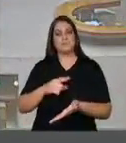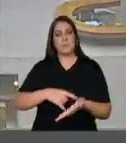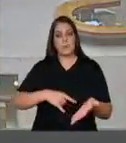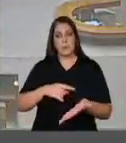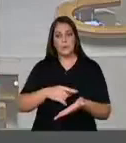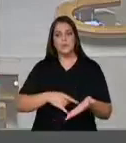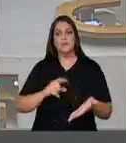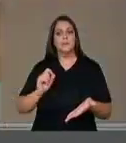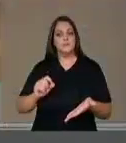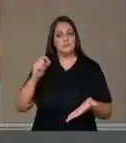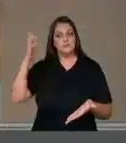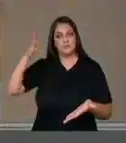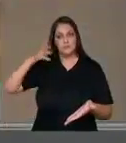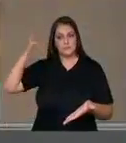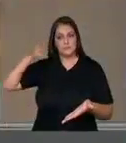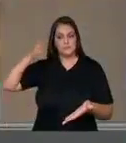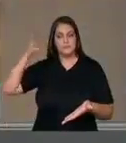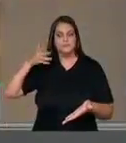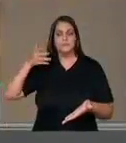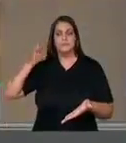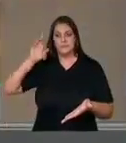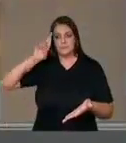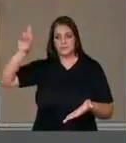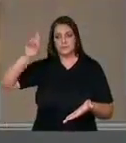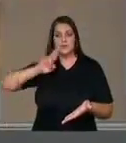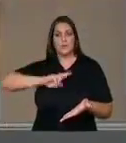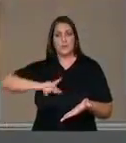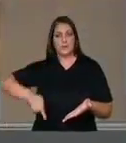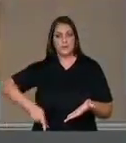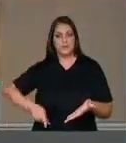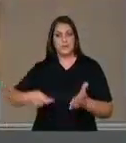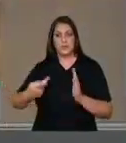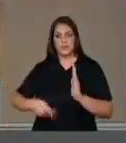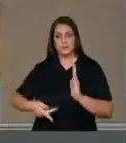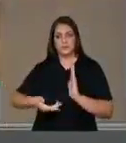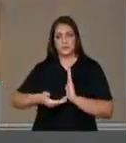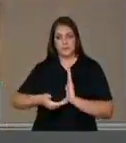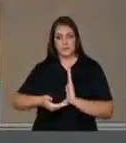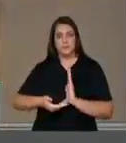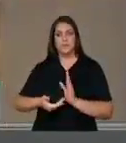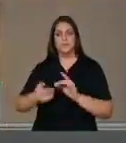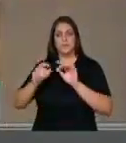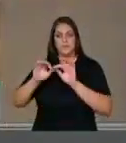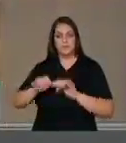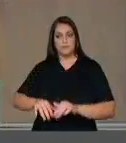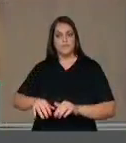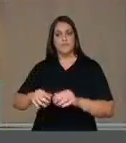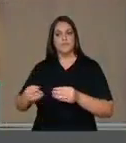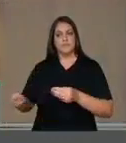que pronunciaria o excelentíssimo senhor presidente da Casa, Rodrigo Maia.